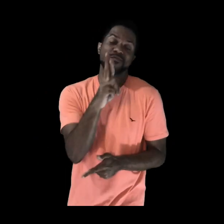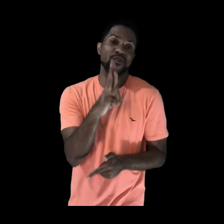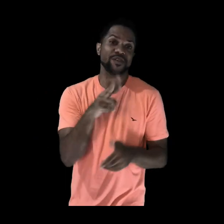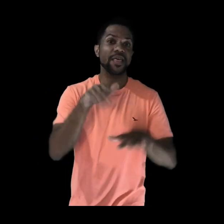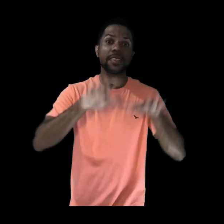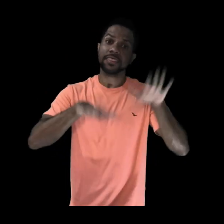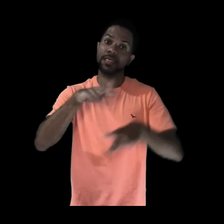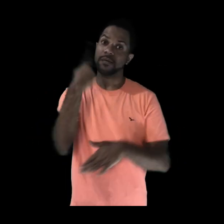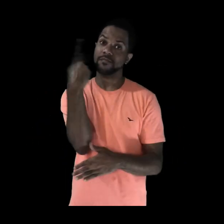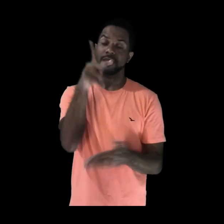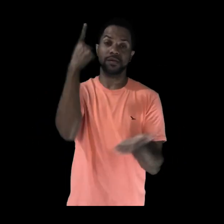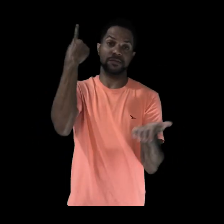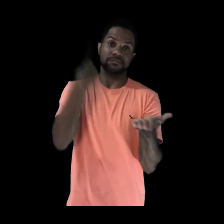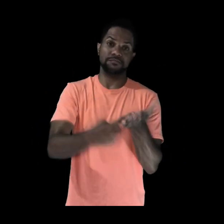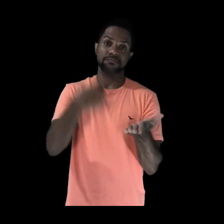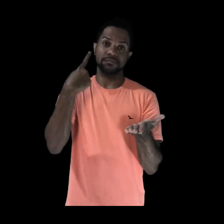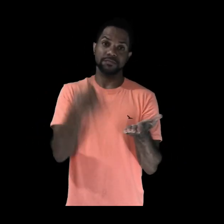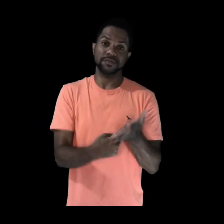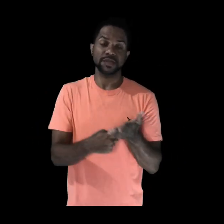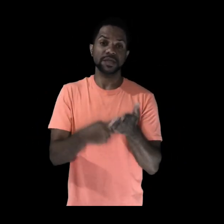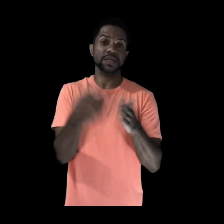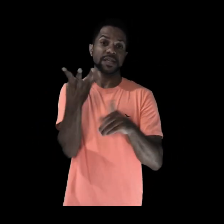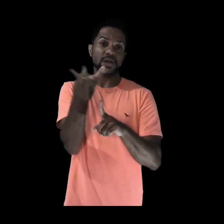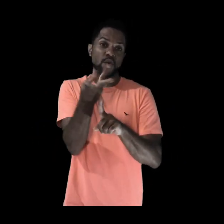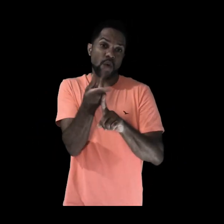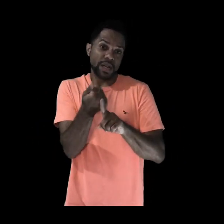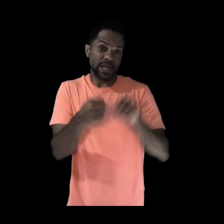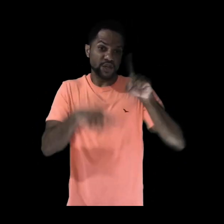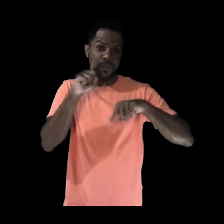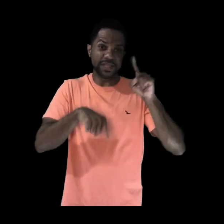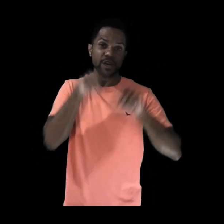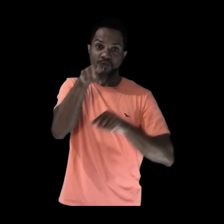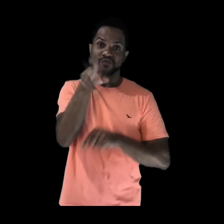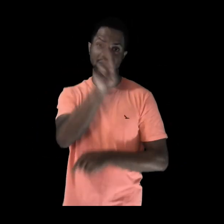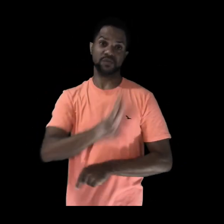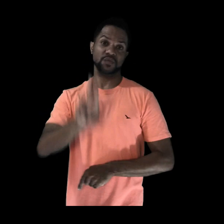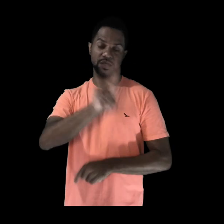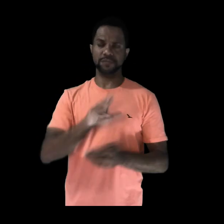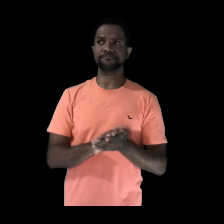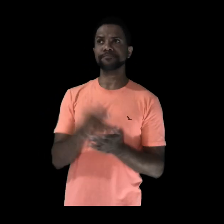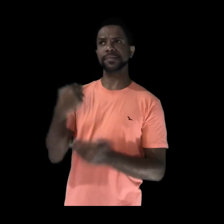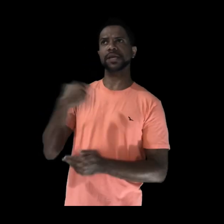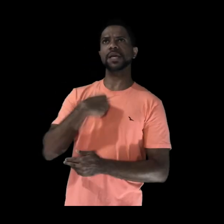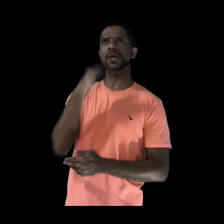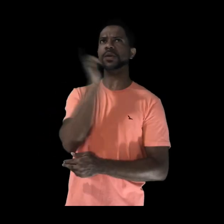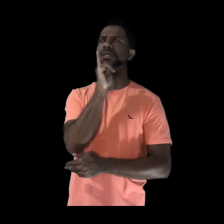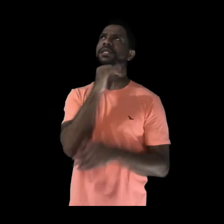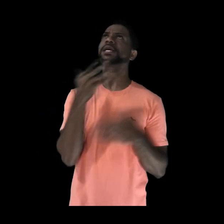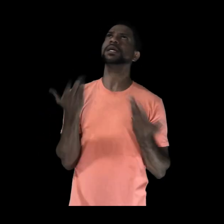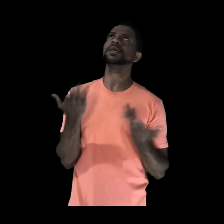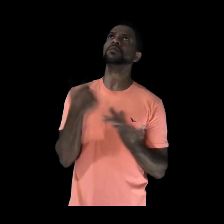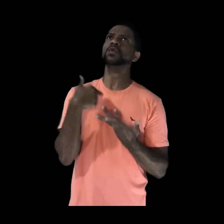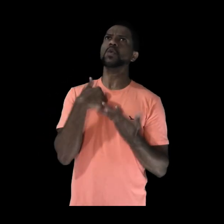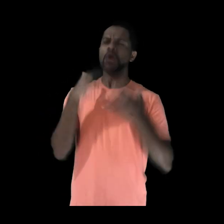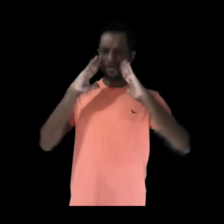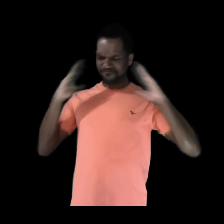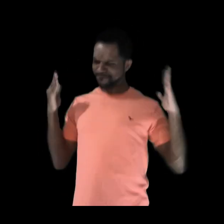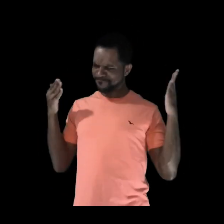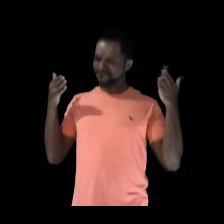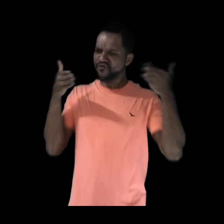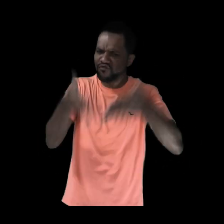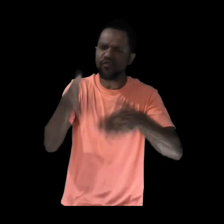resposta pronta para isso. Vai depender da sua dedicação e da qualidade do material que você estiver consumindo. Eu, por exemplo,